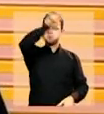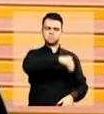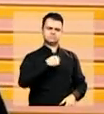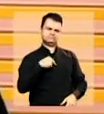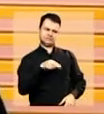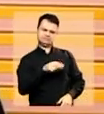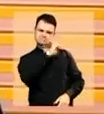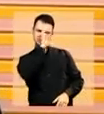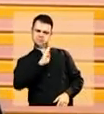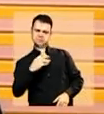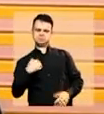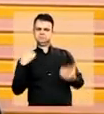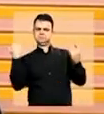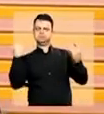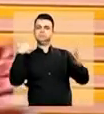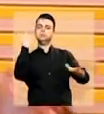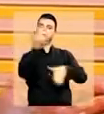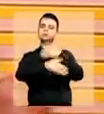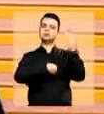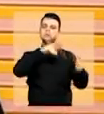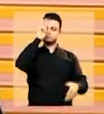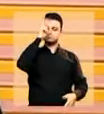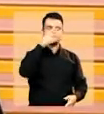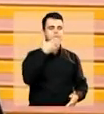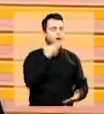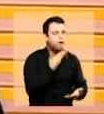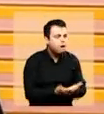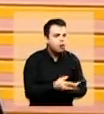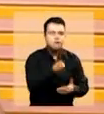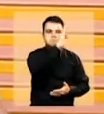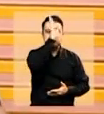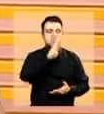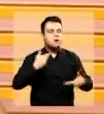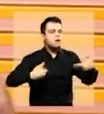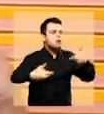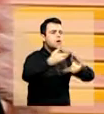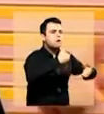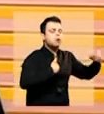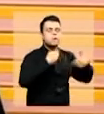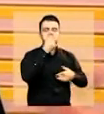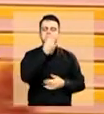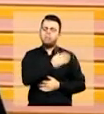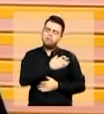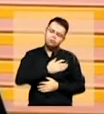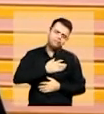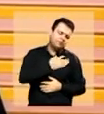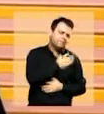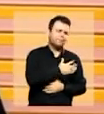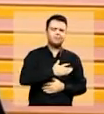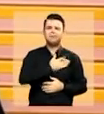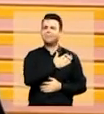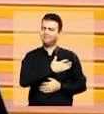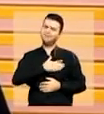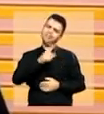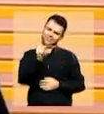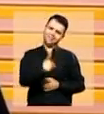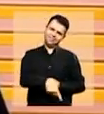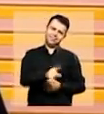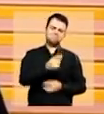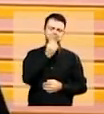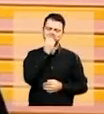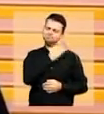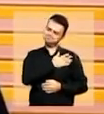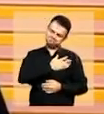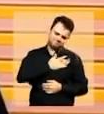e retornam fascinados pelo jeito brasileiro de acolher, de receber, né? Então, é